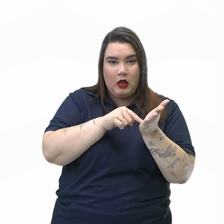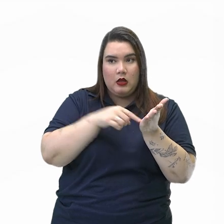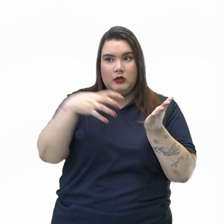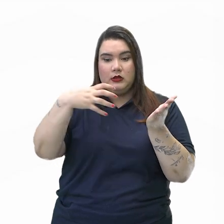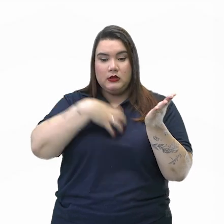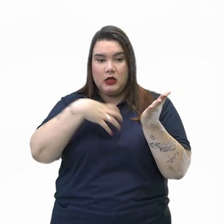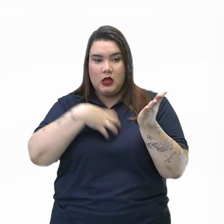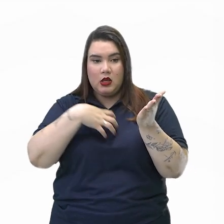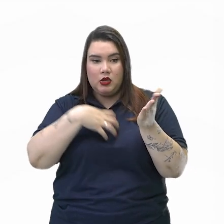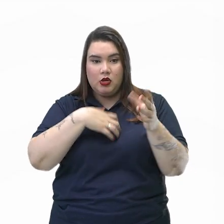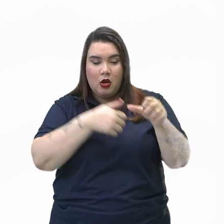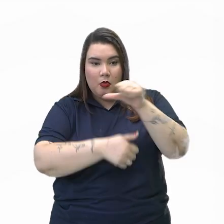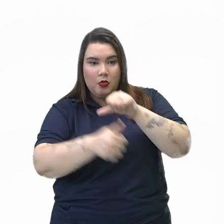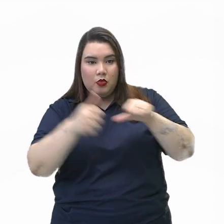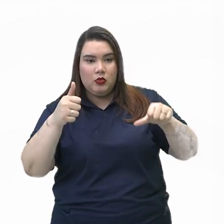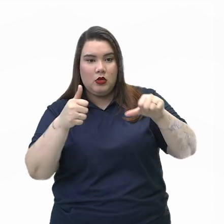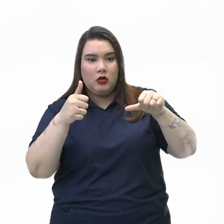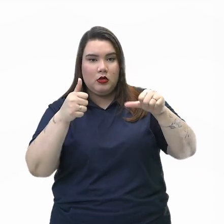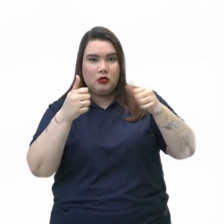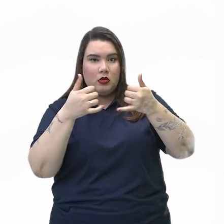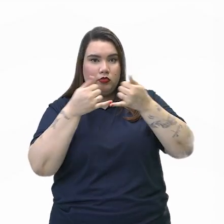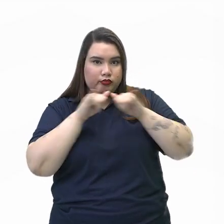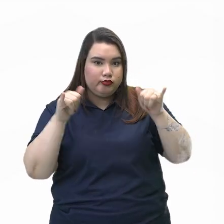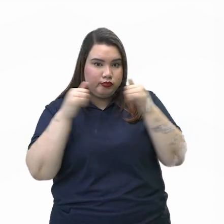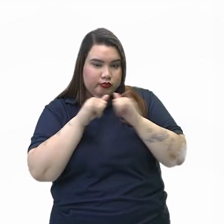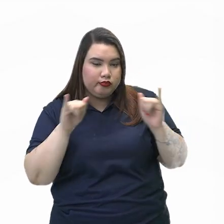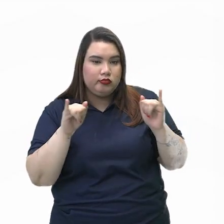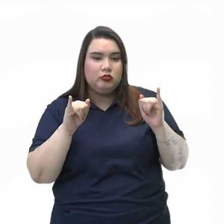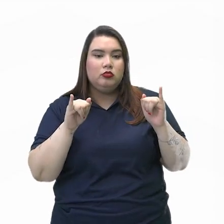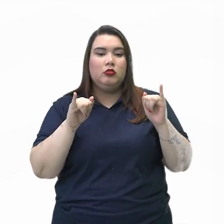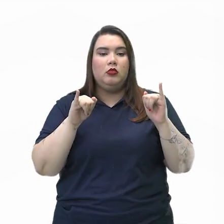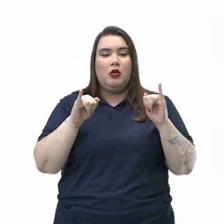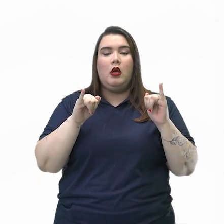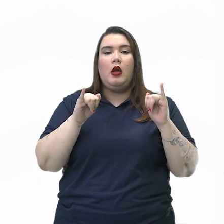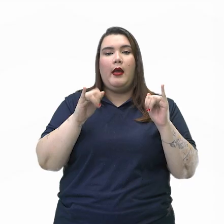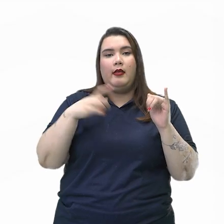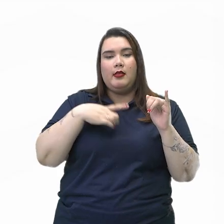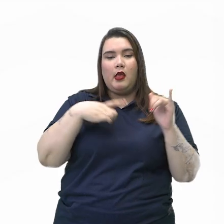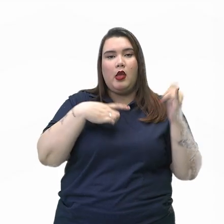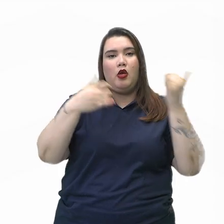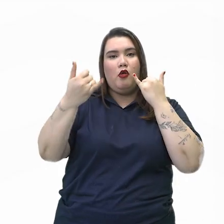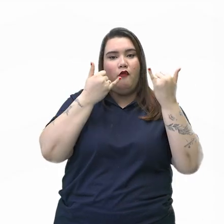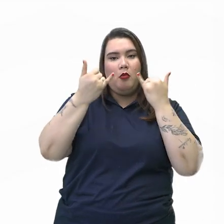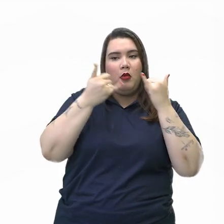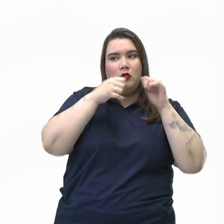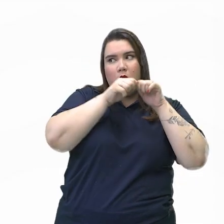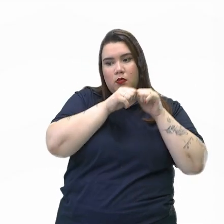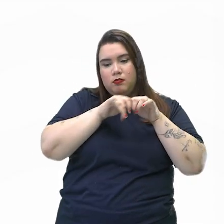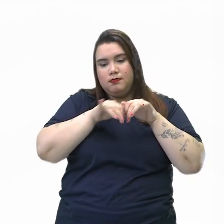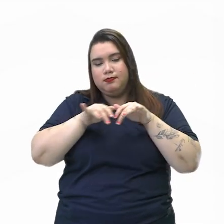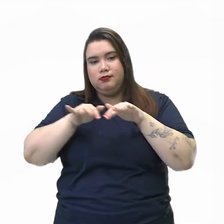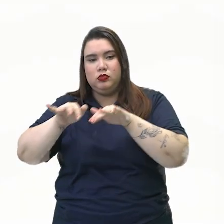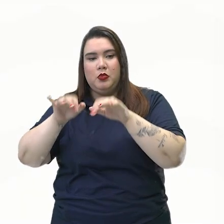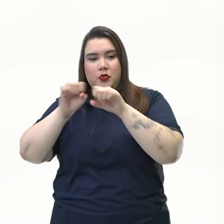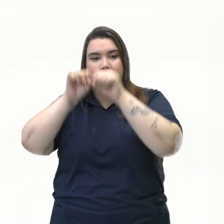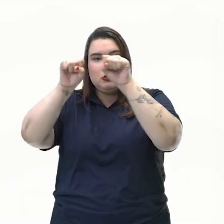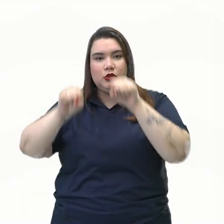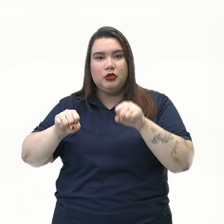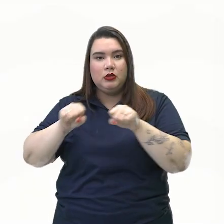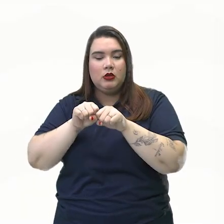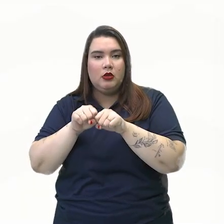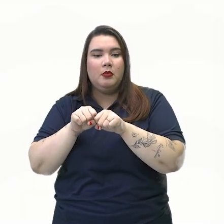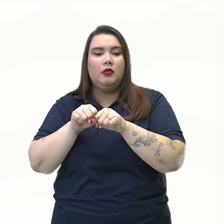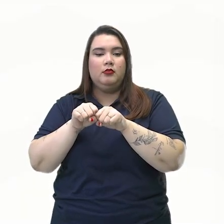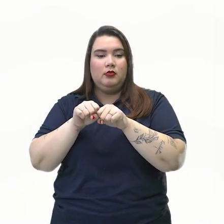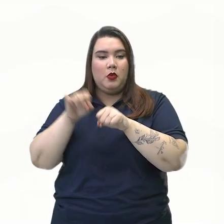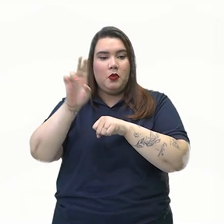campo elétrico naquele ponto e envia suas coordenadas para o computador,